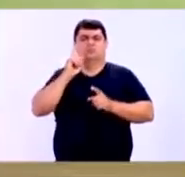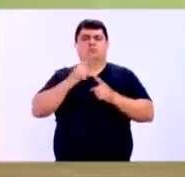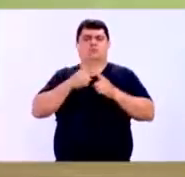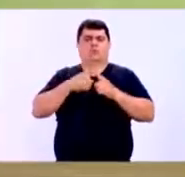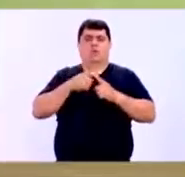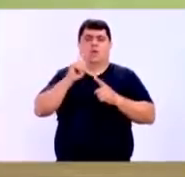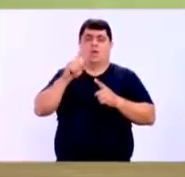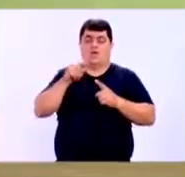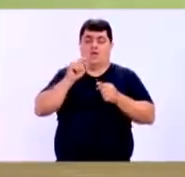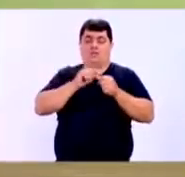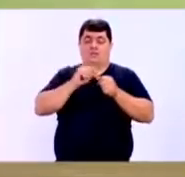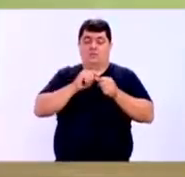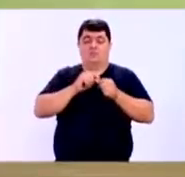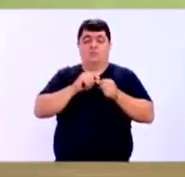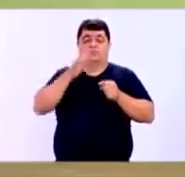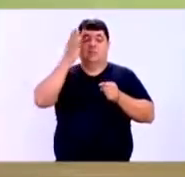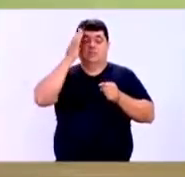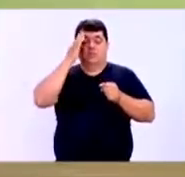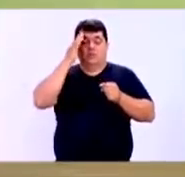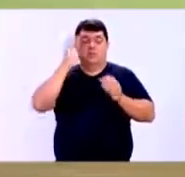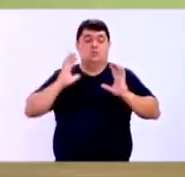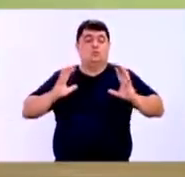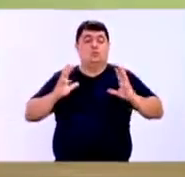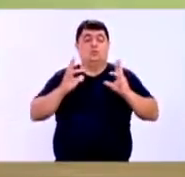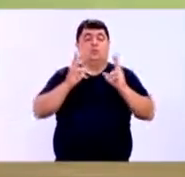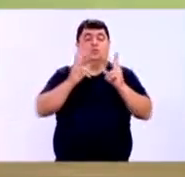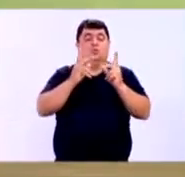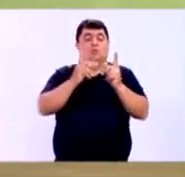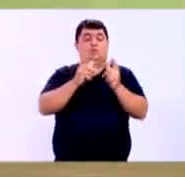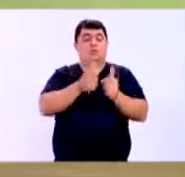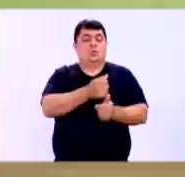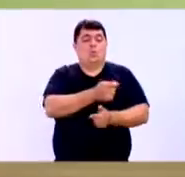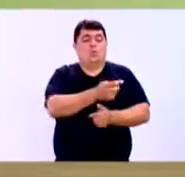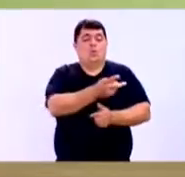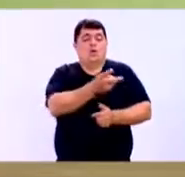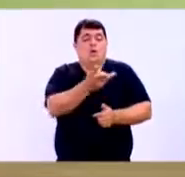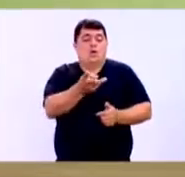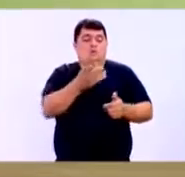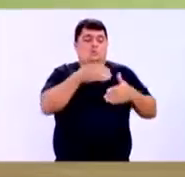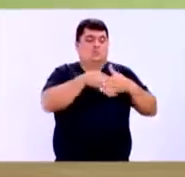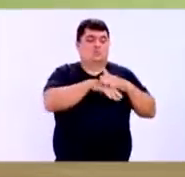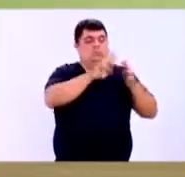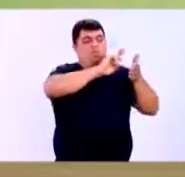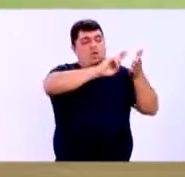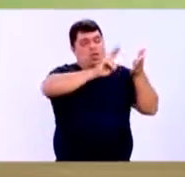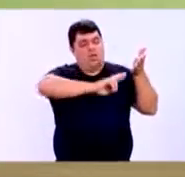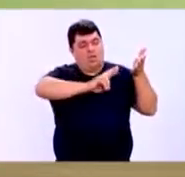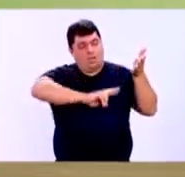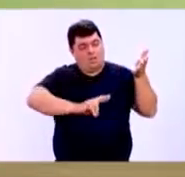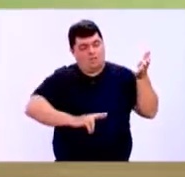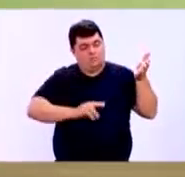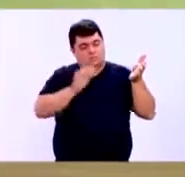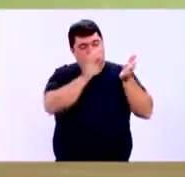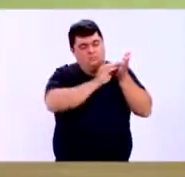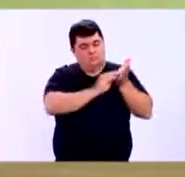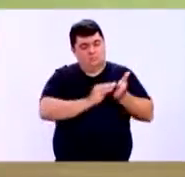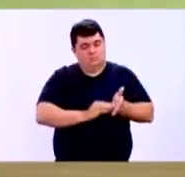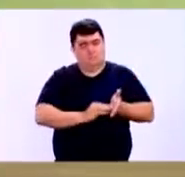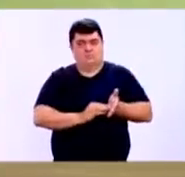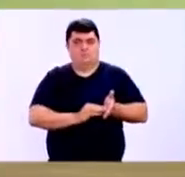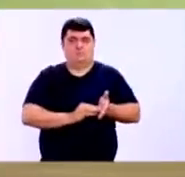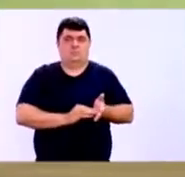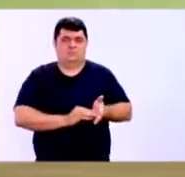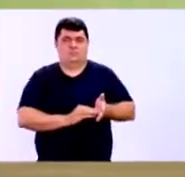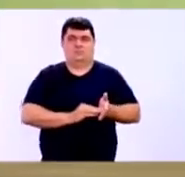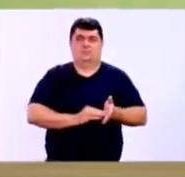justamente fazendo o quê? O inventário das mercadorias que existem naquele momento, né?